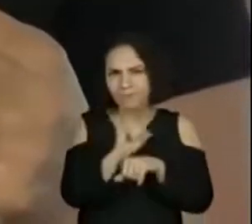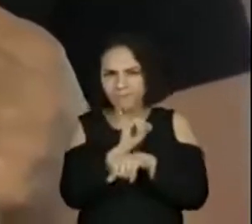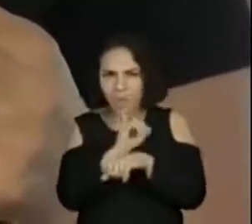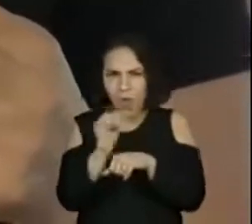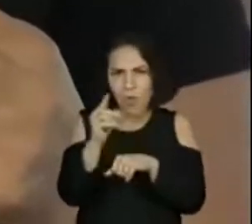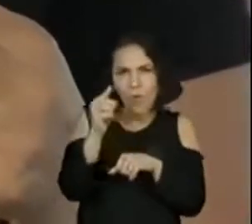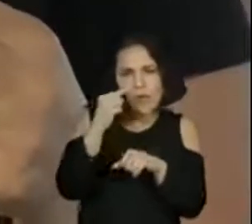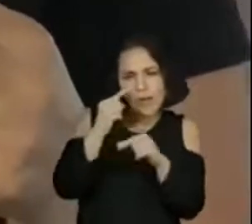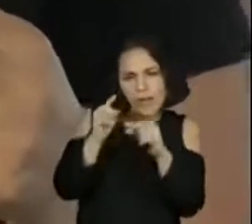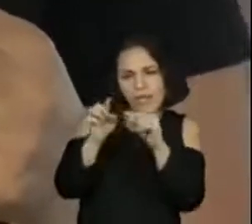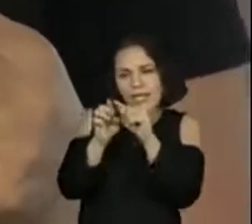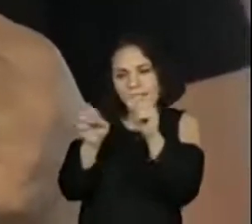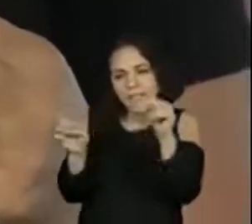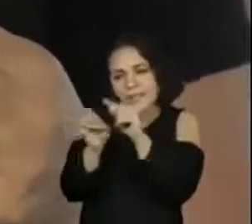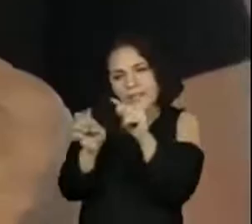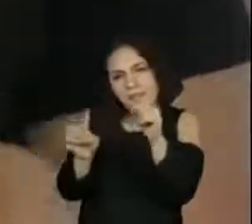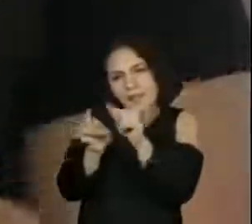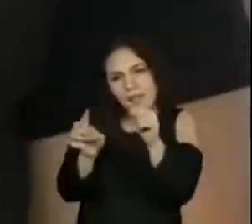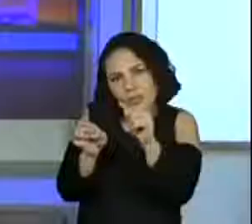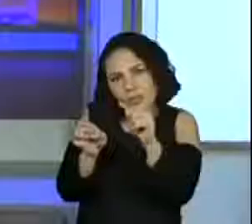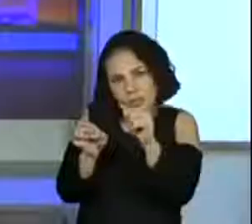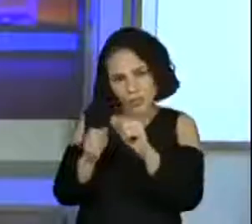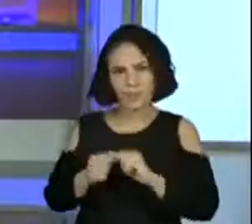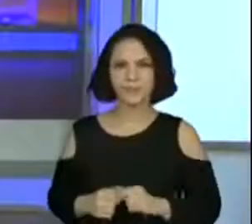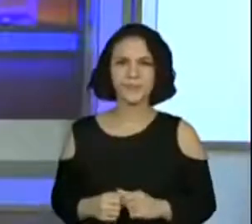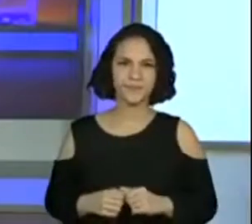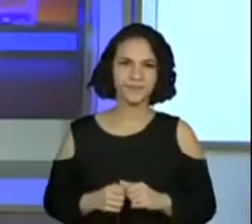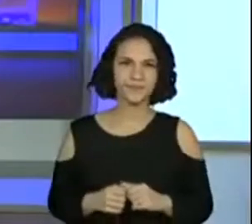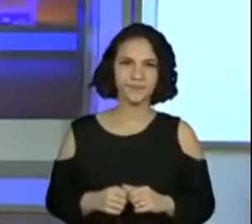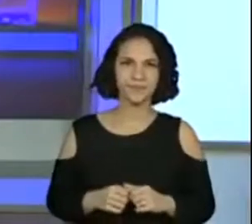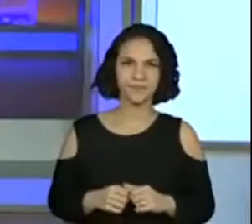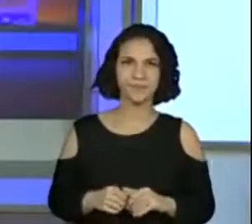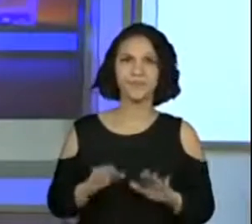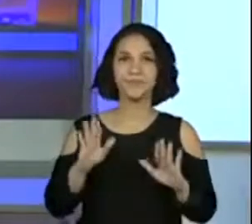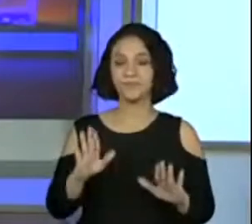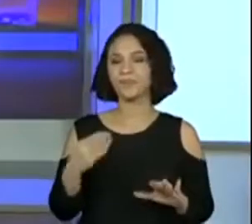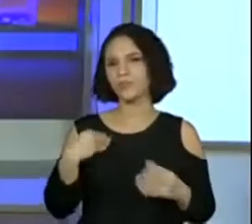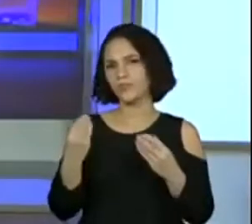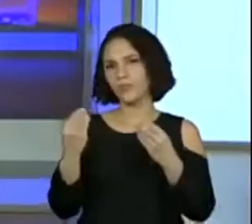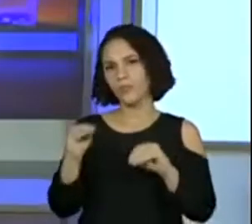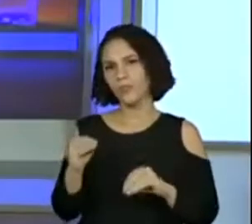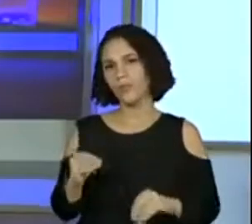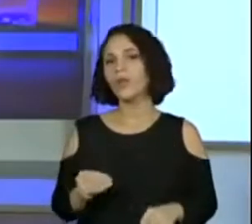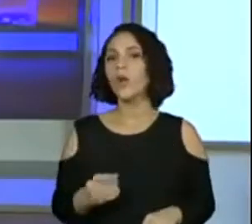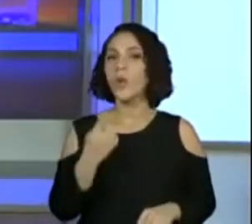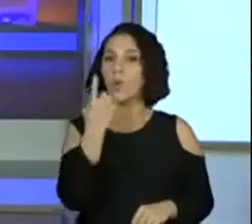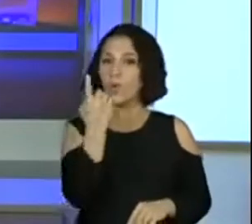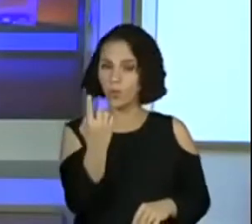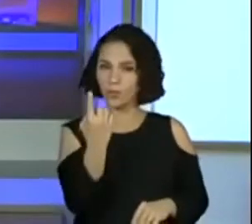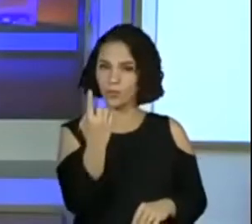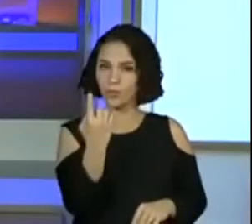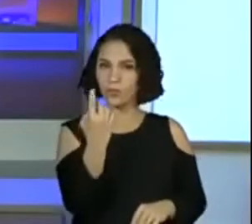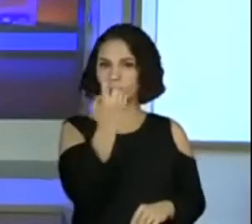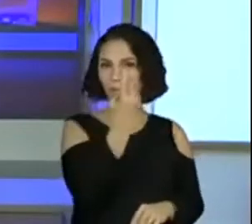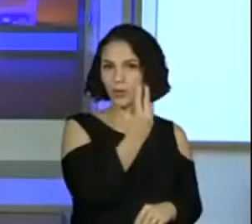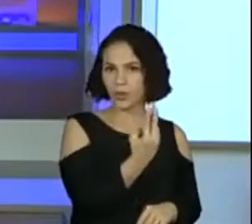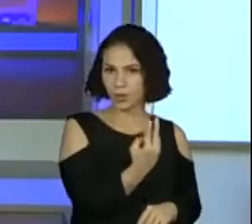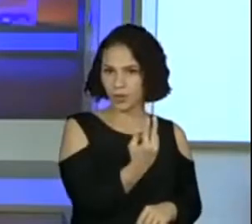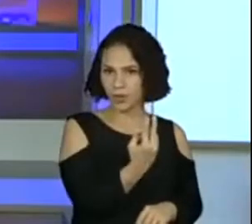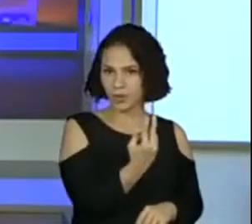assim, estimando mais ou menos onde ficam os números, tá? Eu vou completar aqui com o 1,